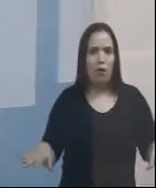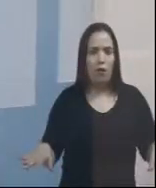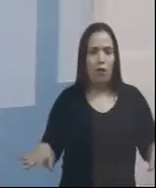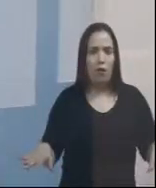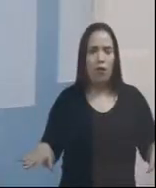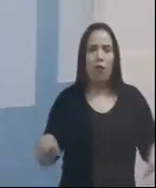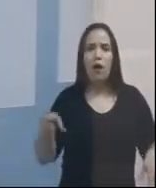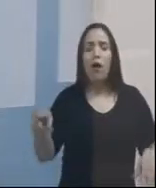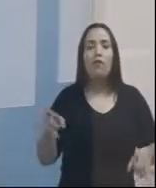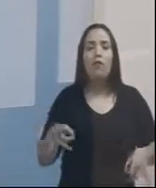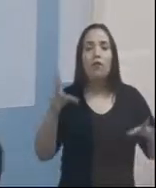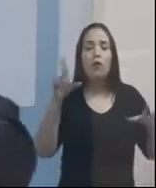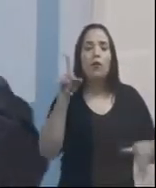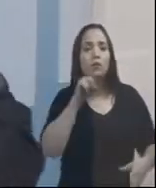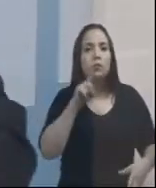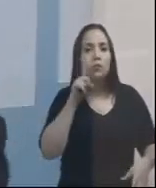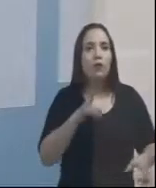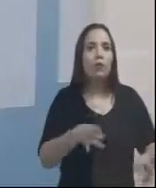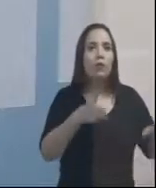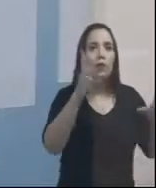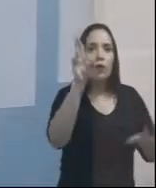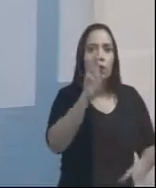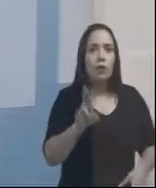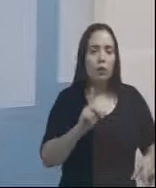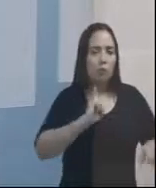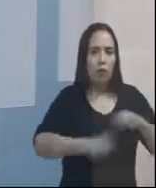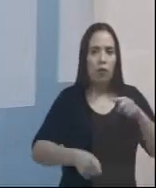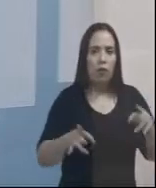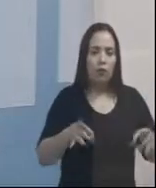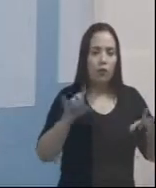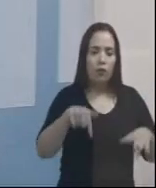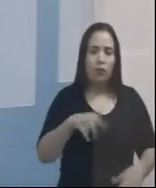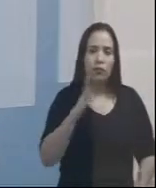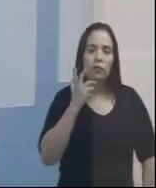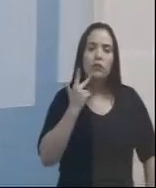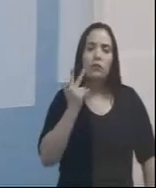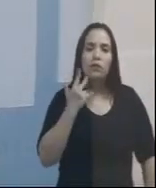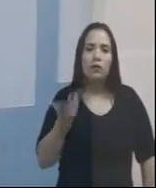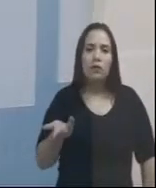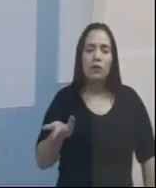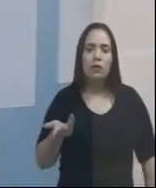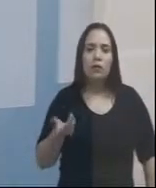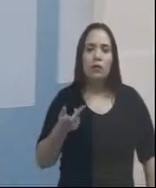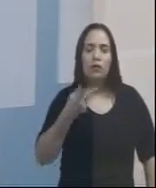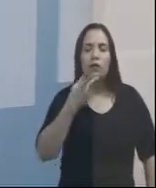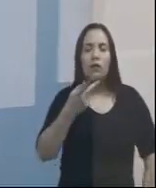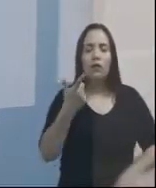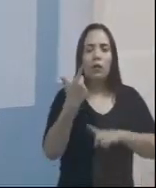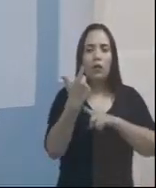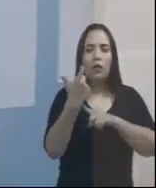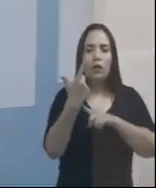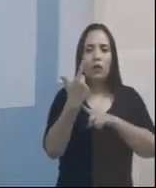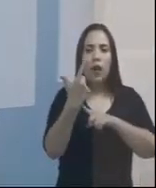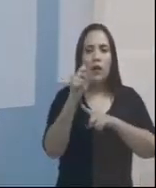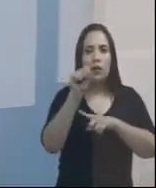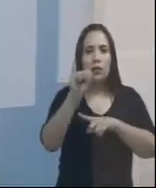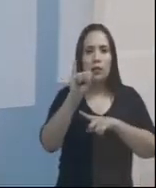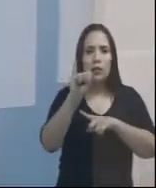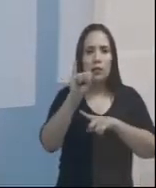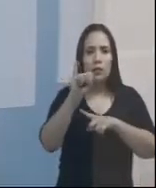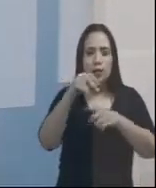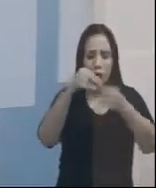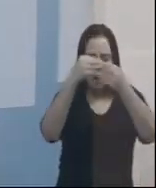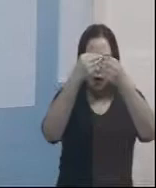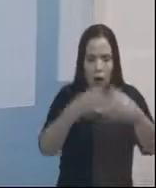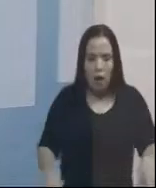Estados Unidos, vendeu para a Rússia e não pode vender para o Ceará. Ele disse que a pistola, no manual, disse que se cair no chão pode disparar. Eu quero